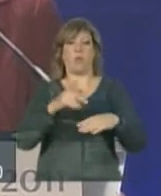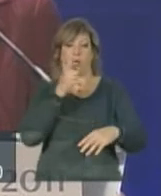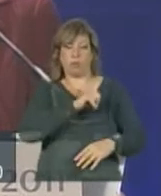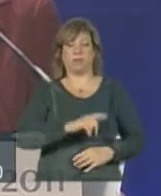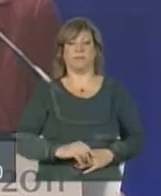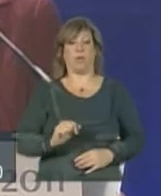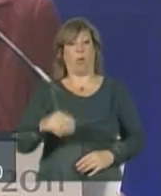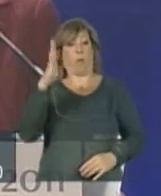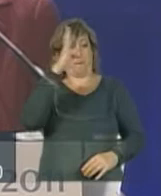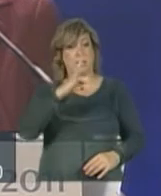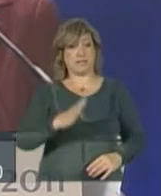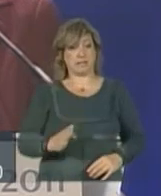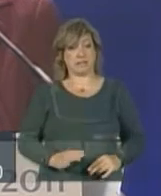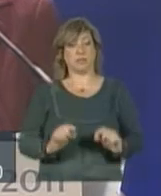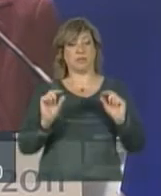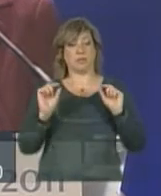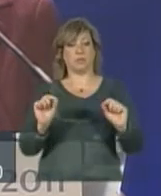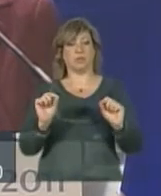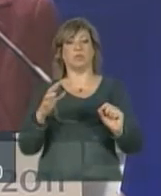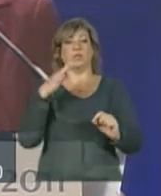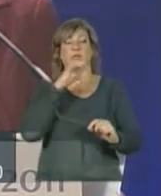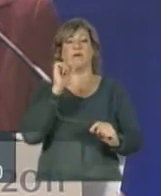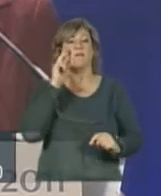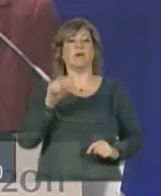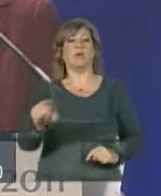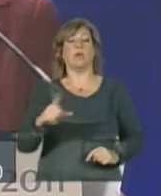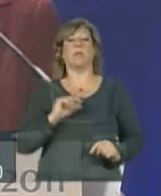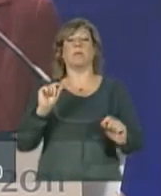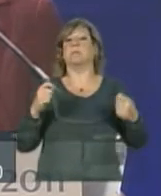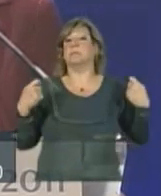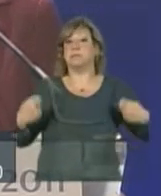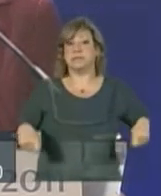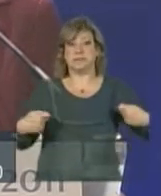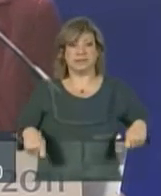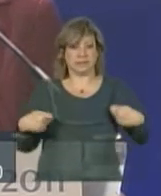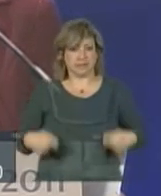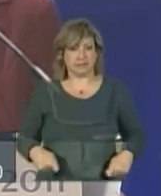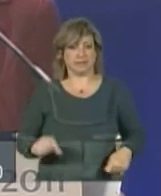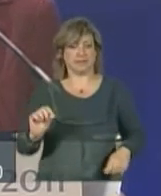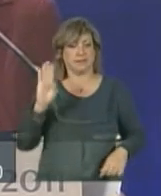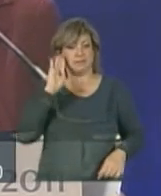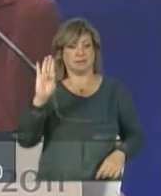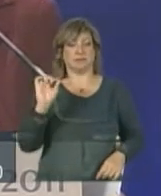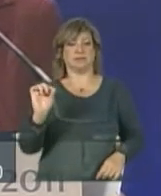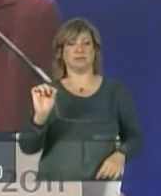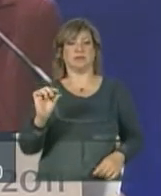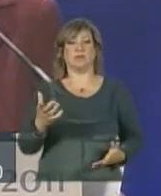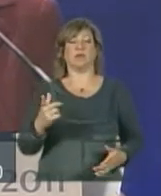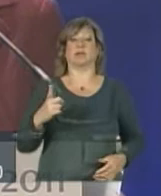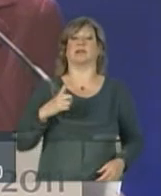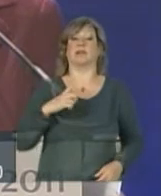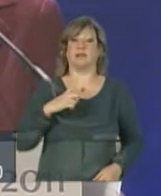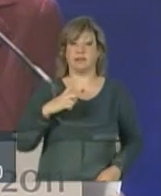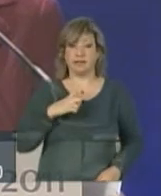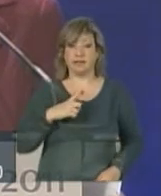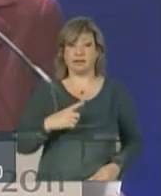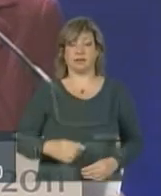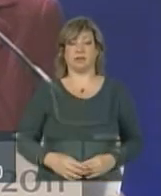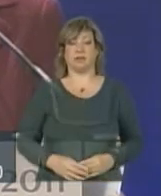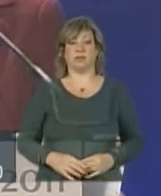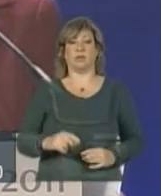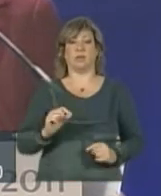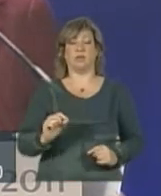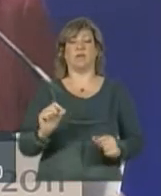O Brasil, considerando a necessidade premente que houvesse